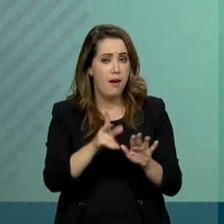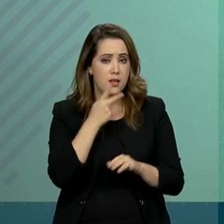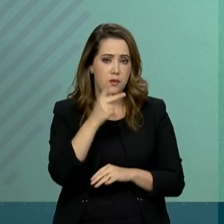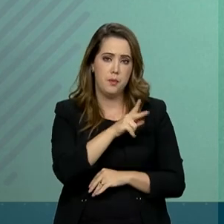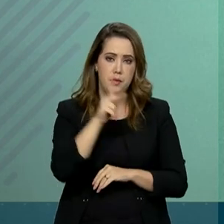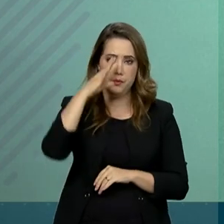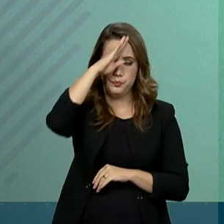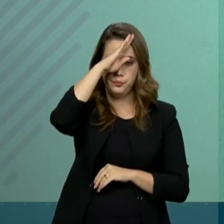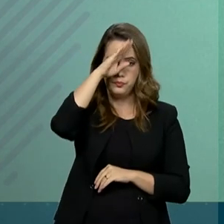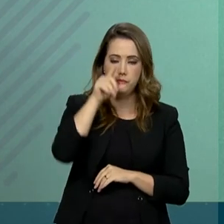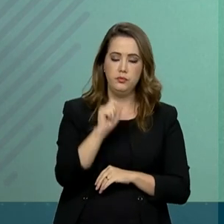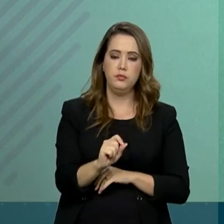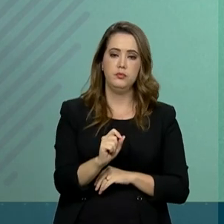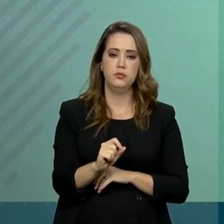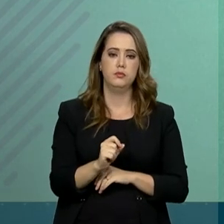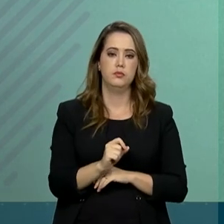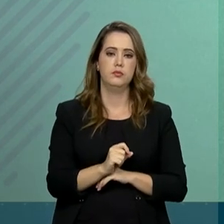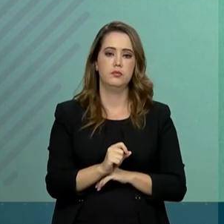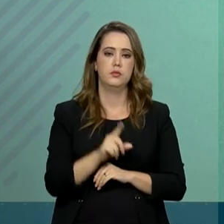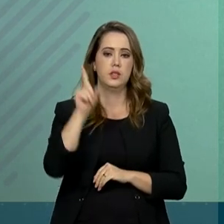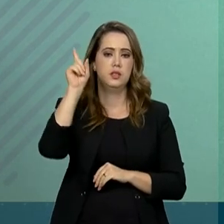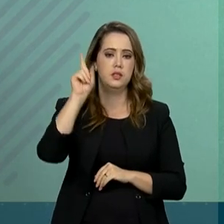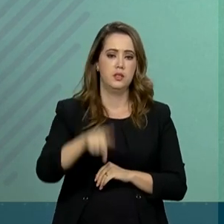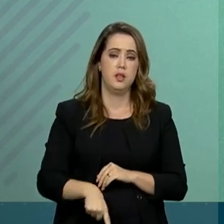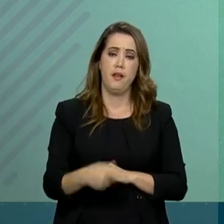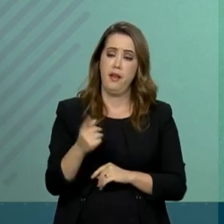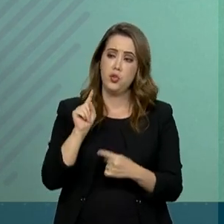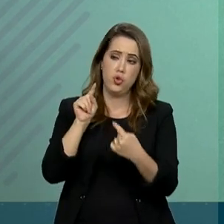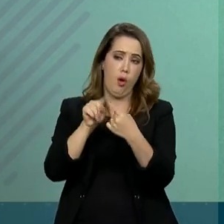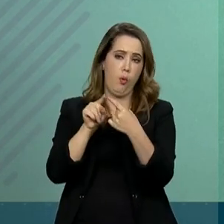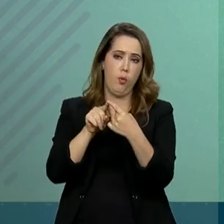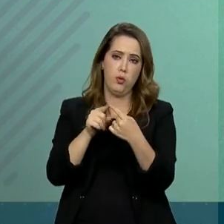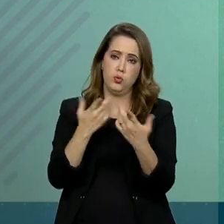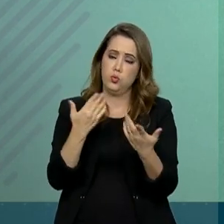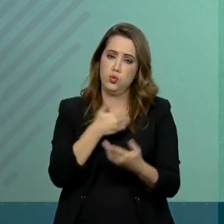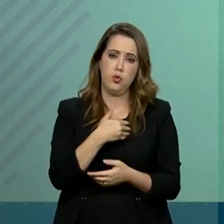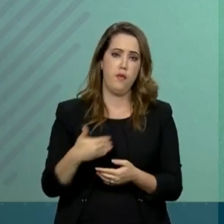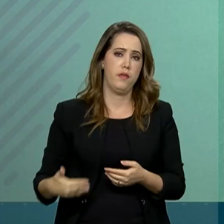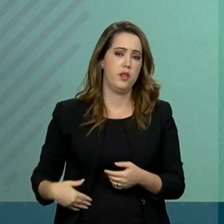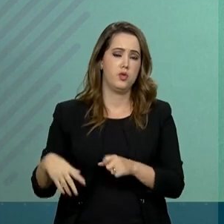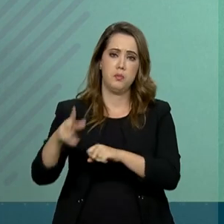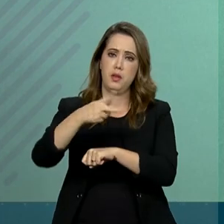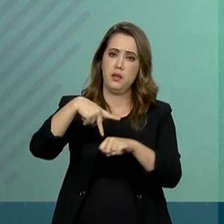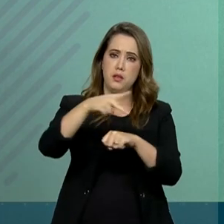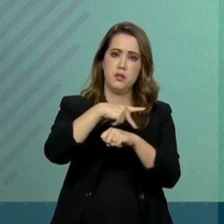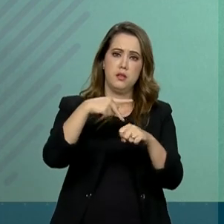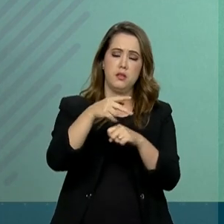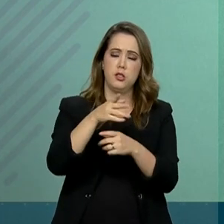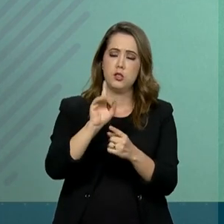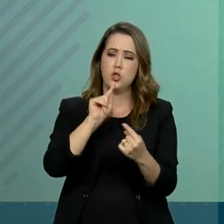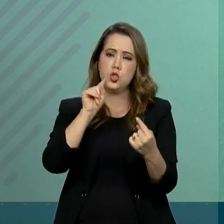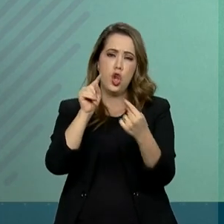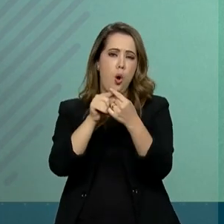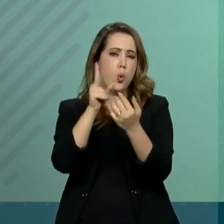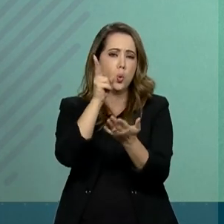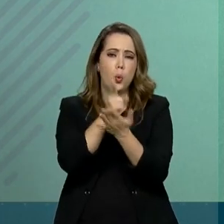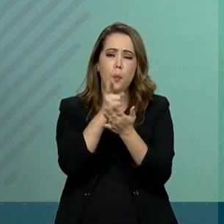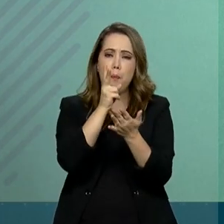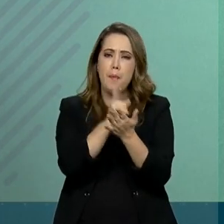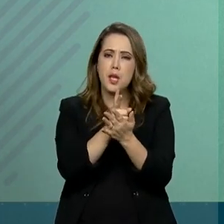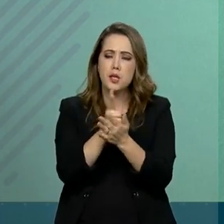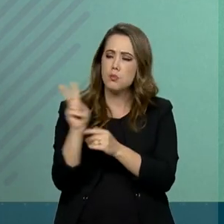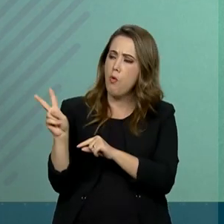o presidente é a favor de governos de países que compactuam os mesmos